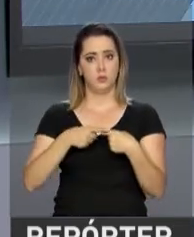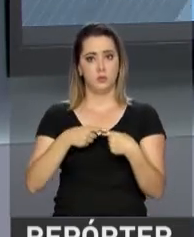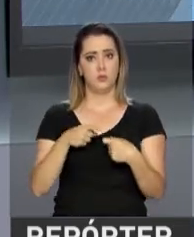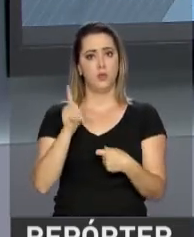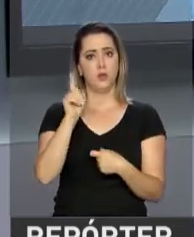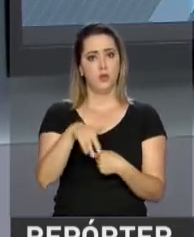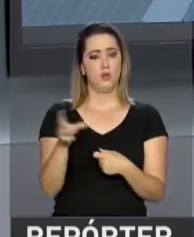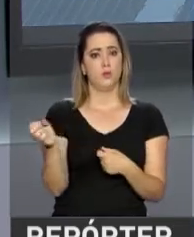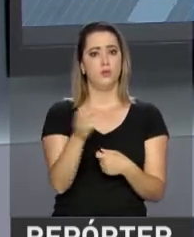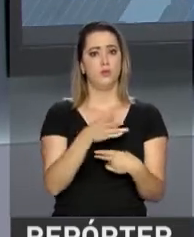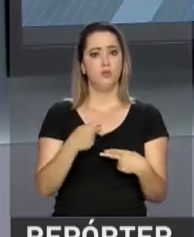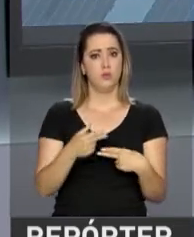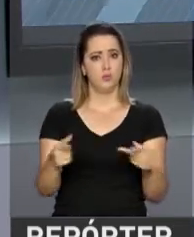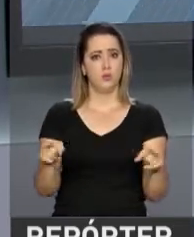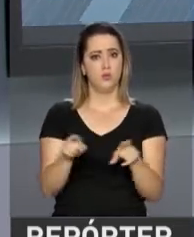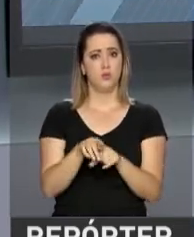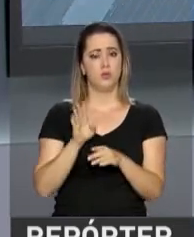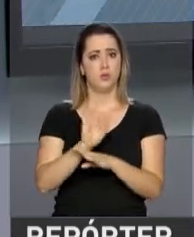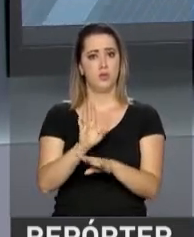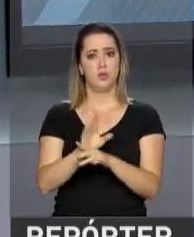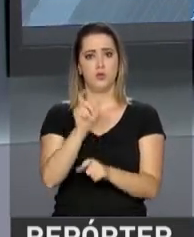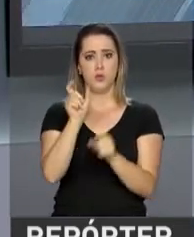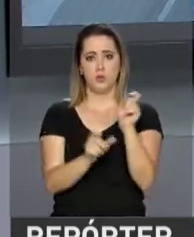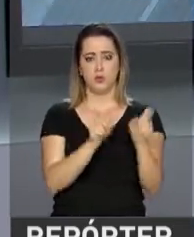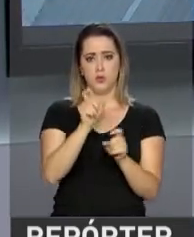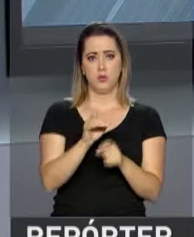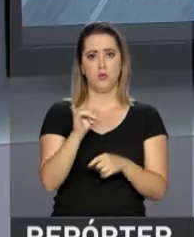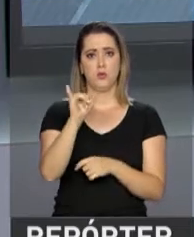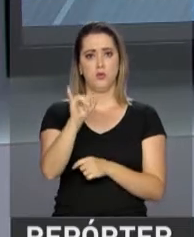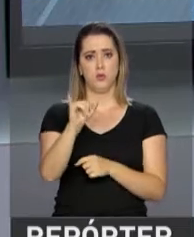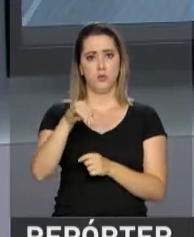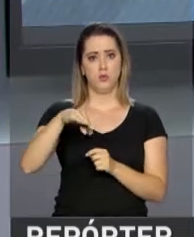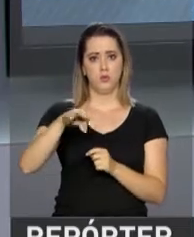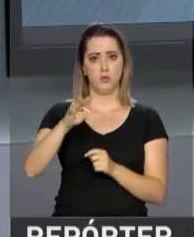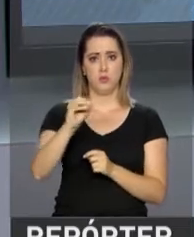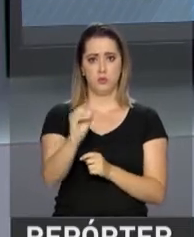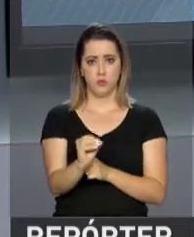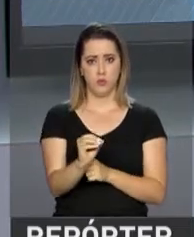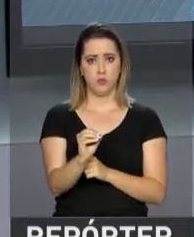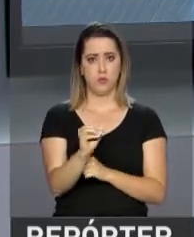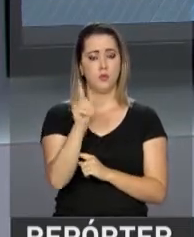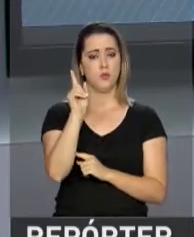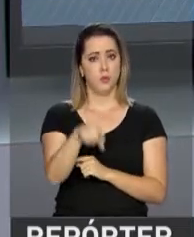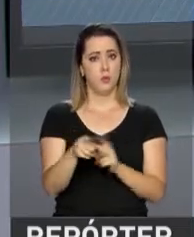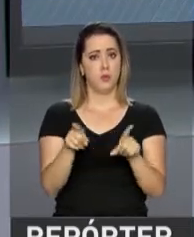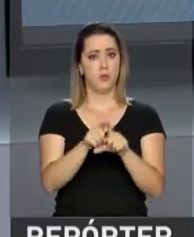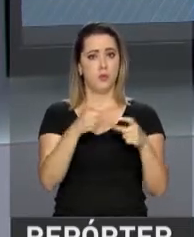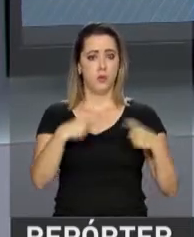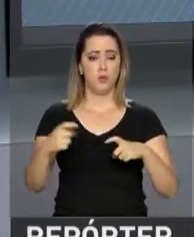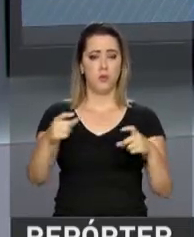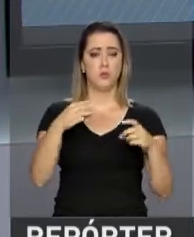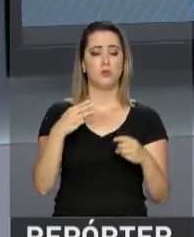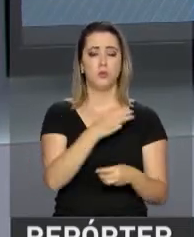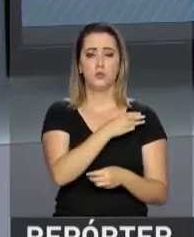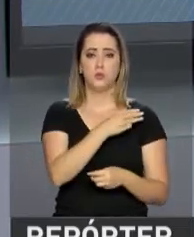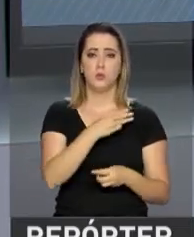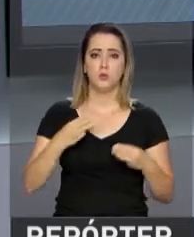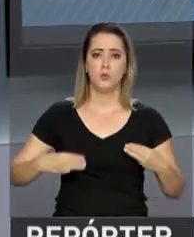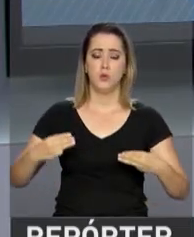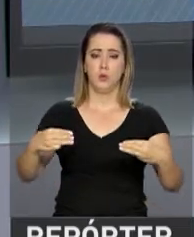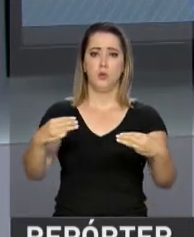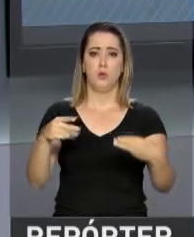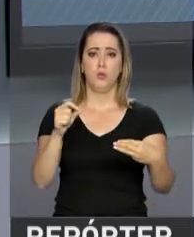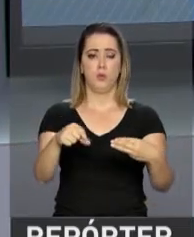medicina um novo equipamento tem ajudado os pacientes do instituto nacional de traumatologia e ortopedia jamil haddad o